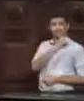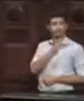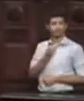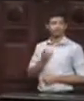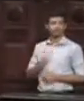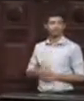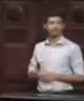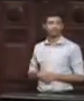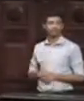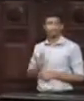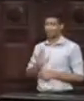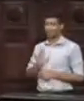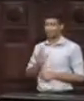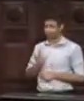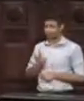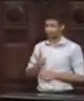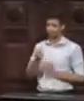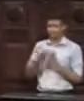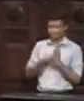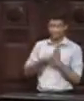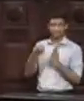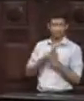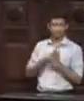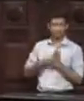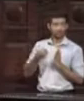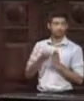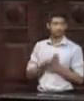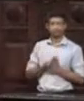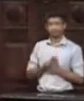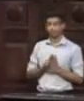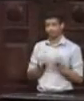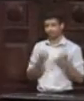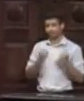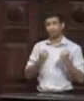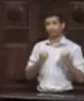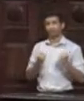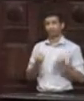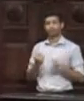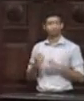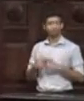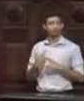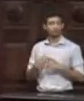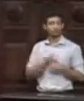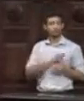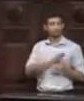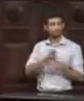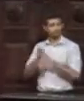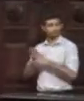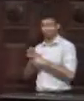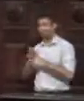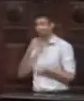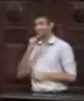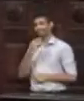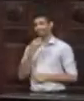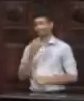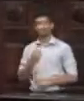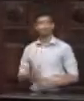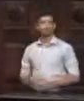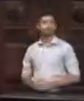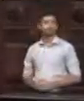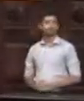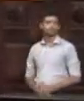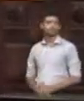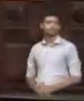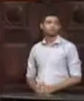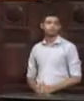das componentes fortíssimas a contribuir para esta crise, a forma como os benefícios